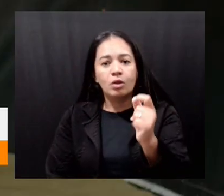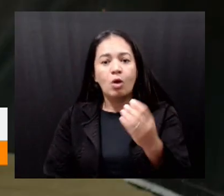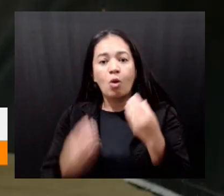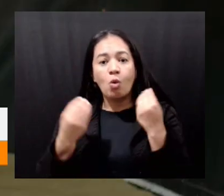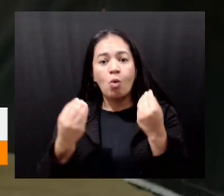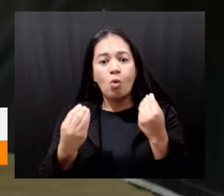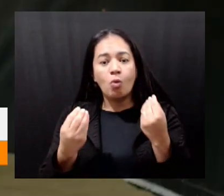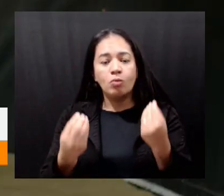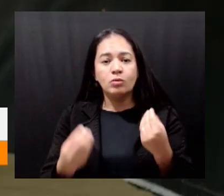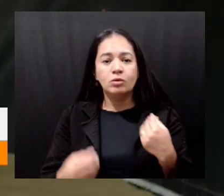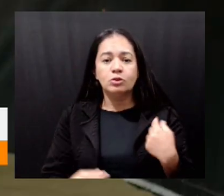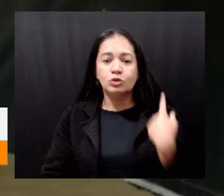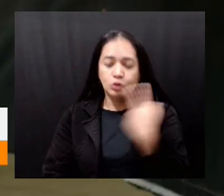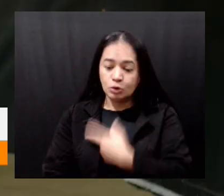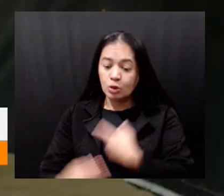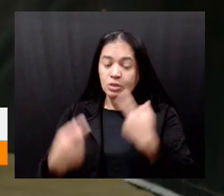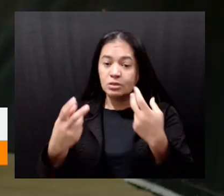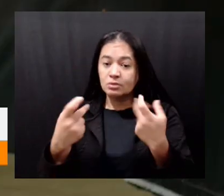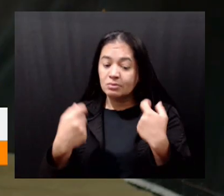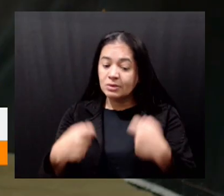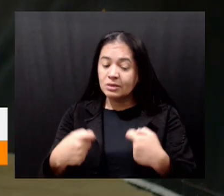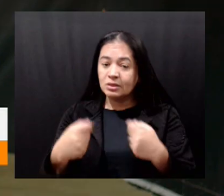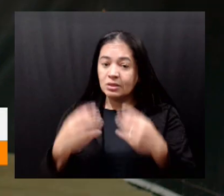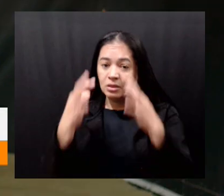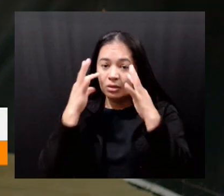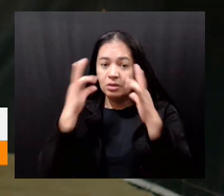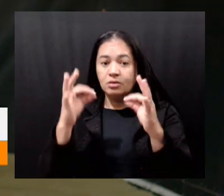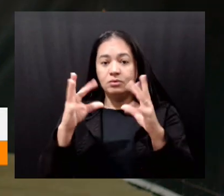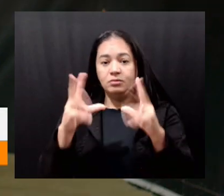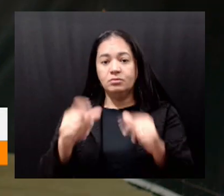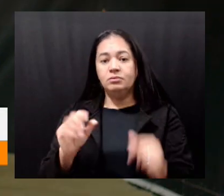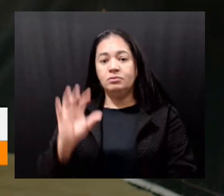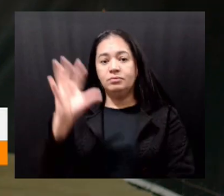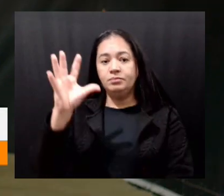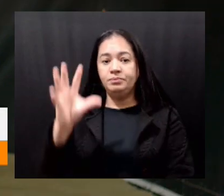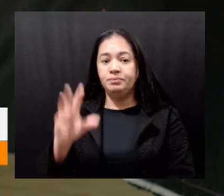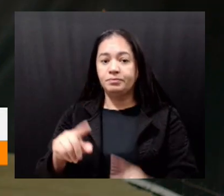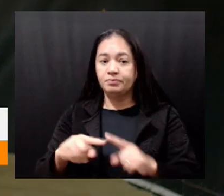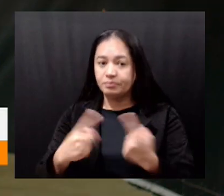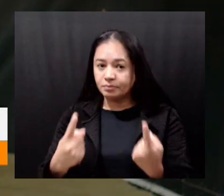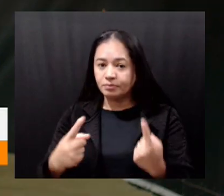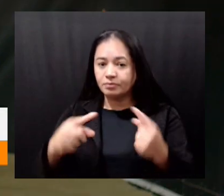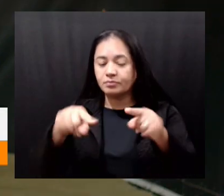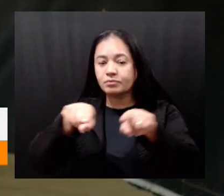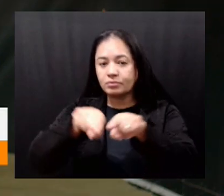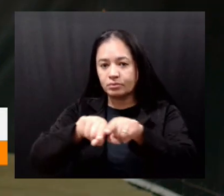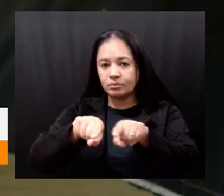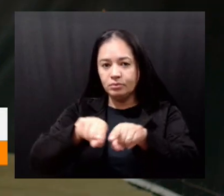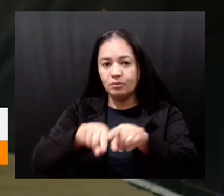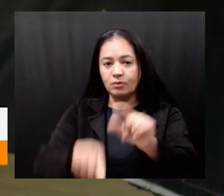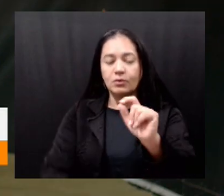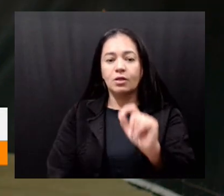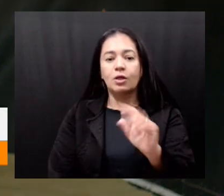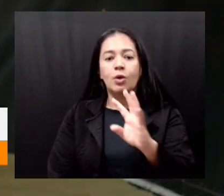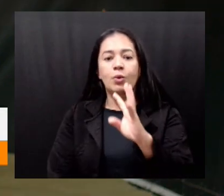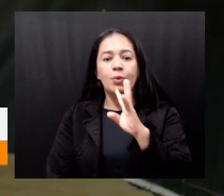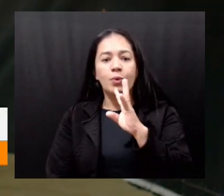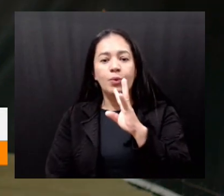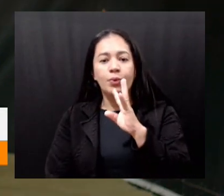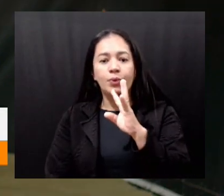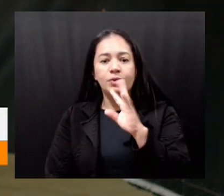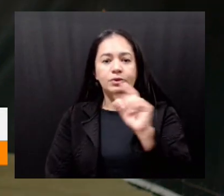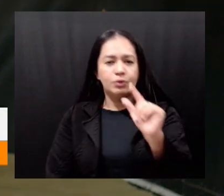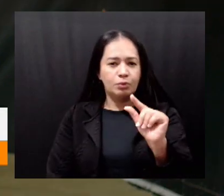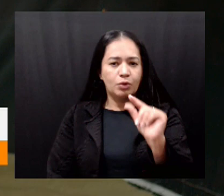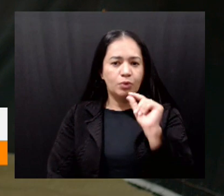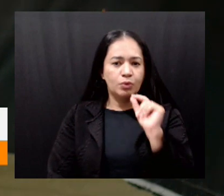precisa estar atento em tudo que está acontecendo ao nosso redor, mas também conhecer um pouquinho sobre isso que a gente está falando aqui